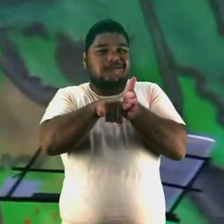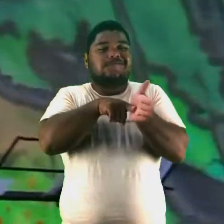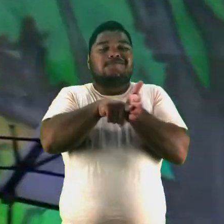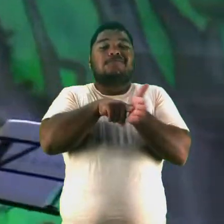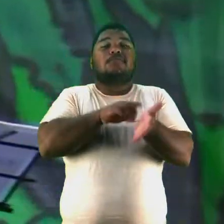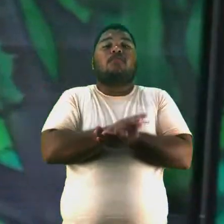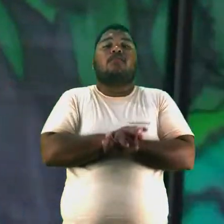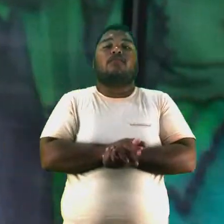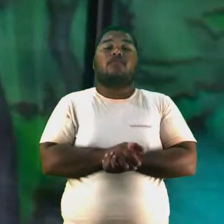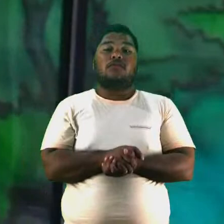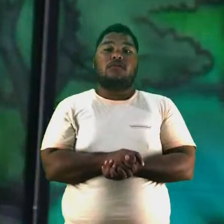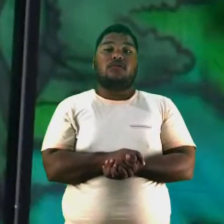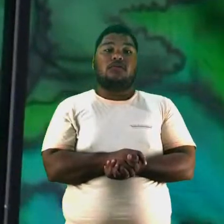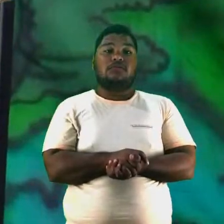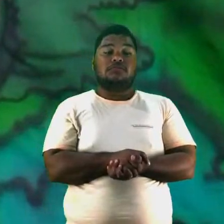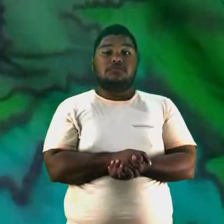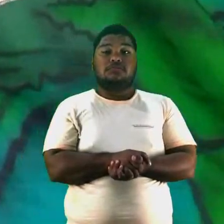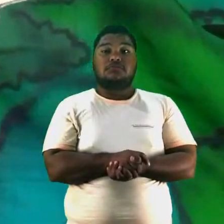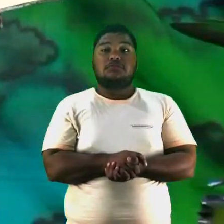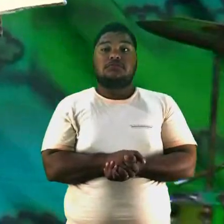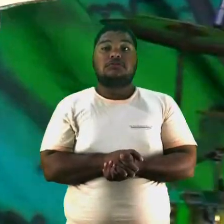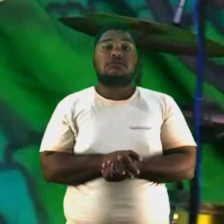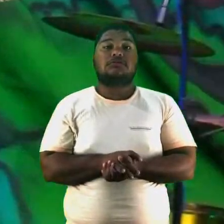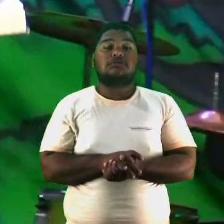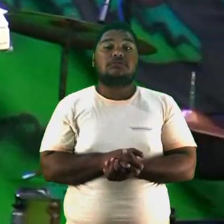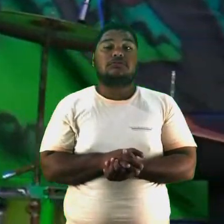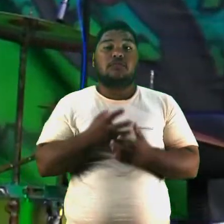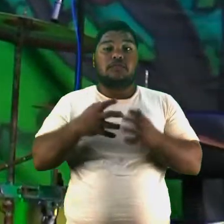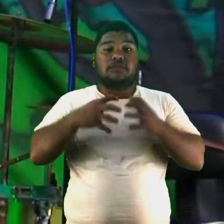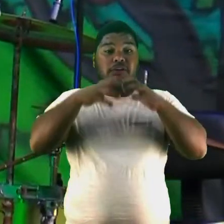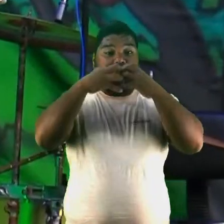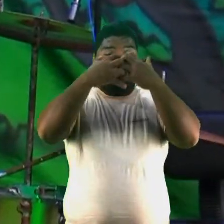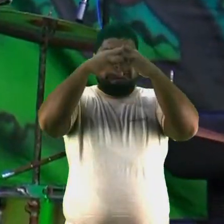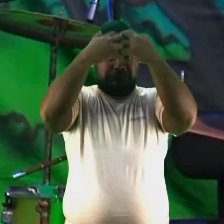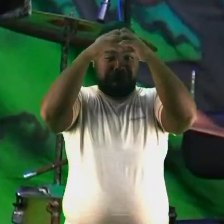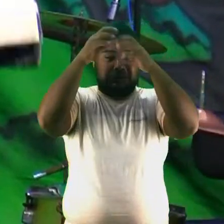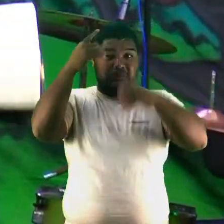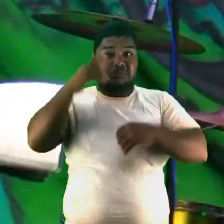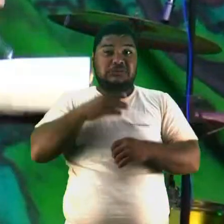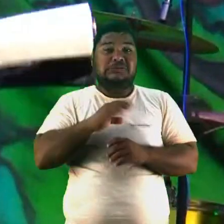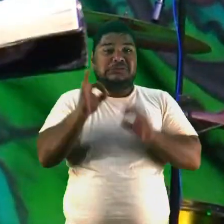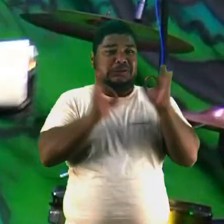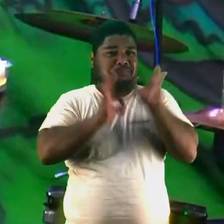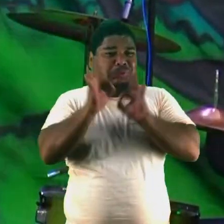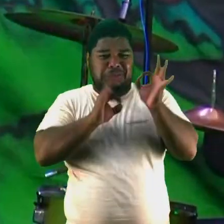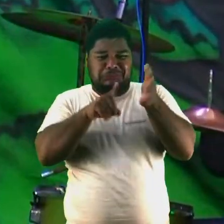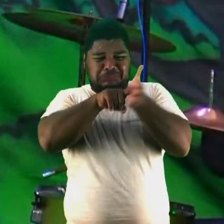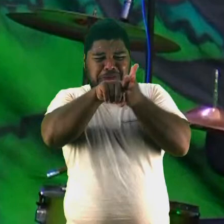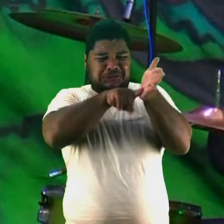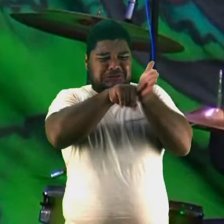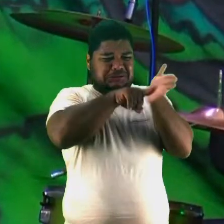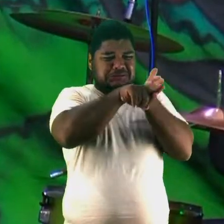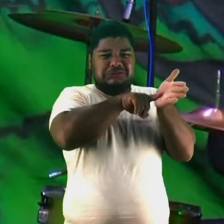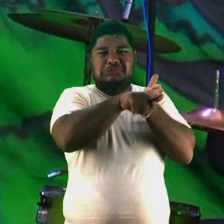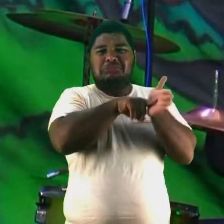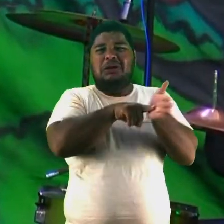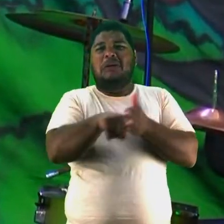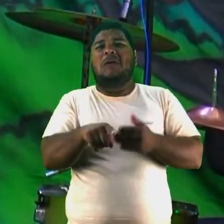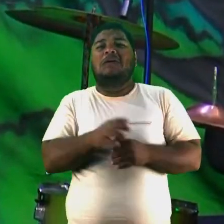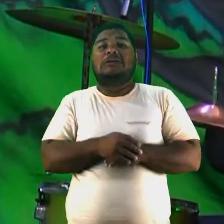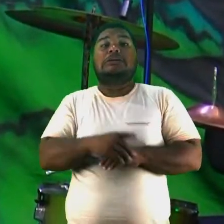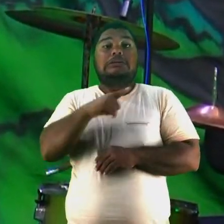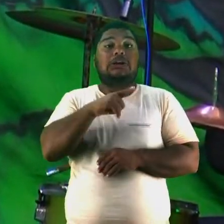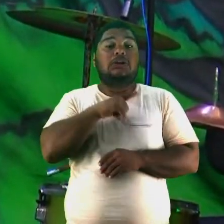um epistemologista da área da medicina. Ele só trabalha com pesquisas. E tem um livro